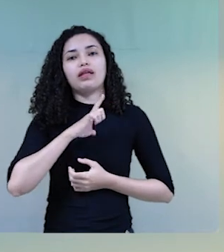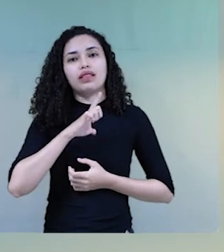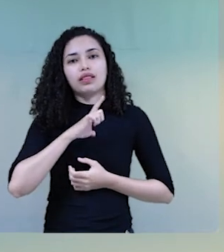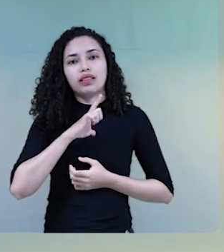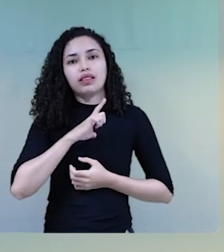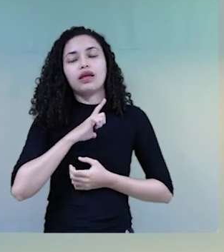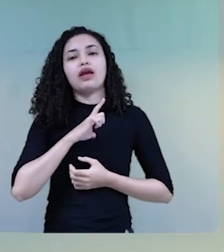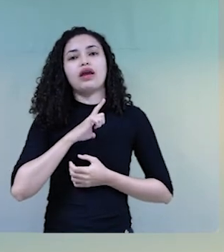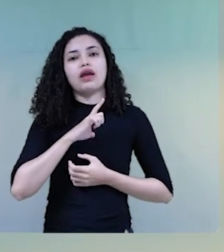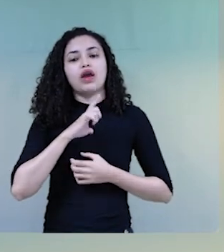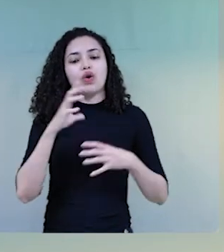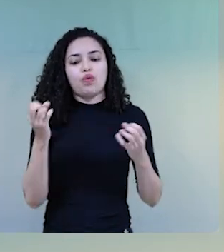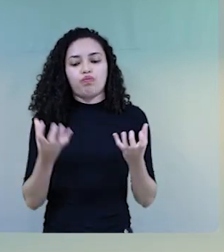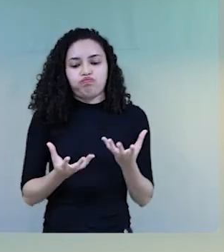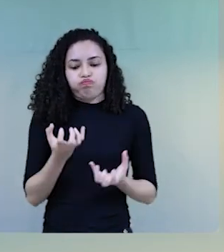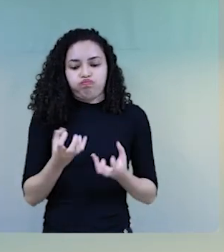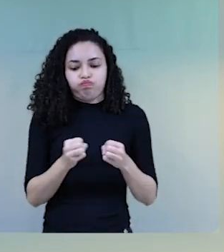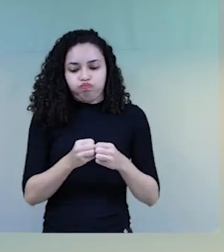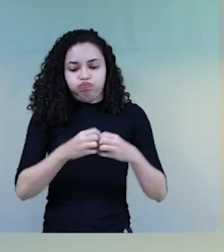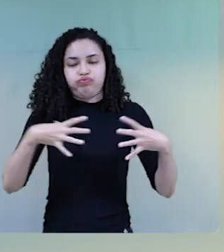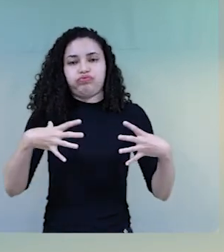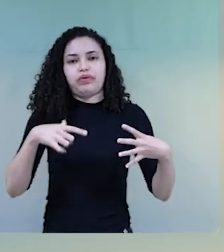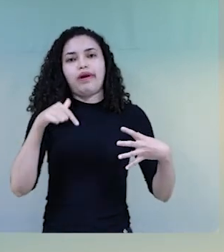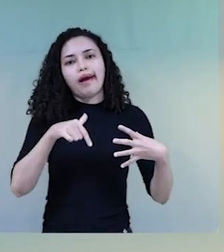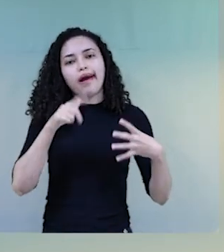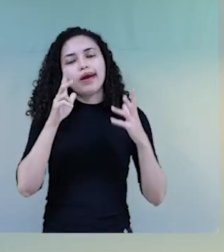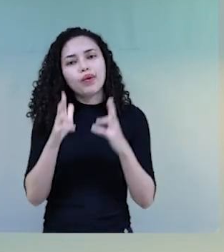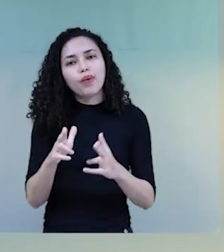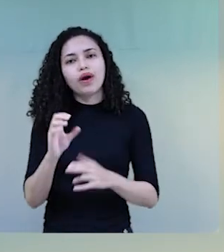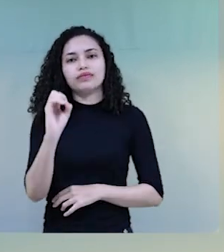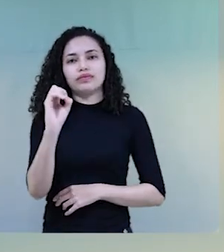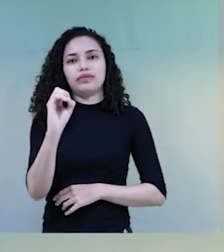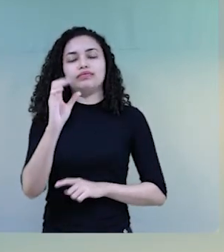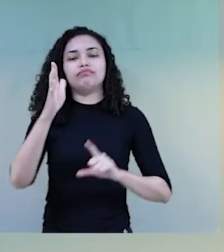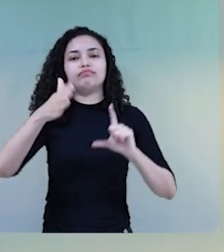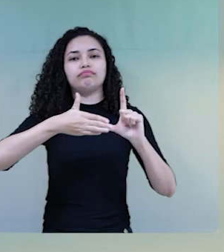que a tensão do equipamento vai ser igual a zero. Próximo slide.